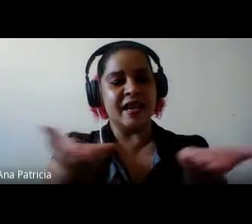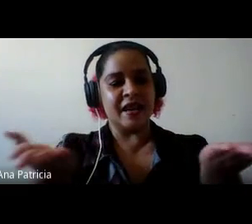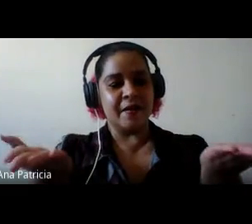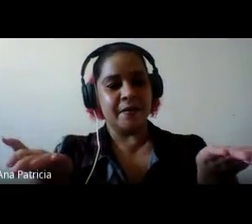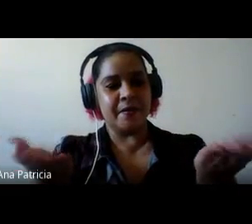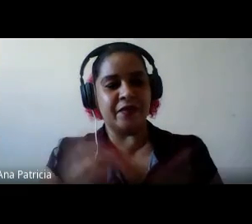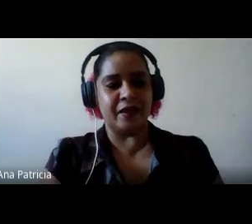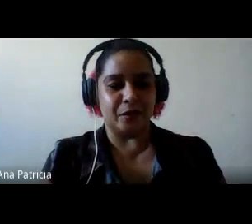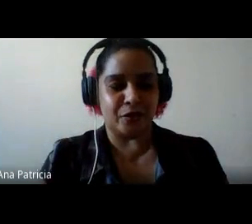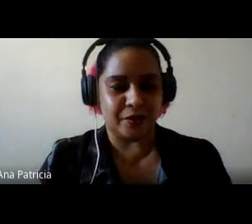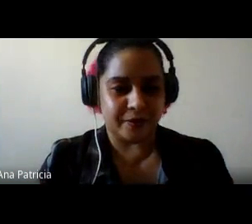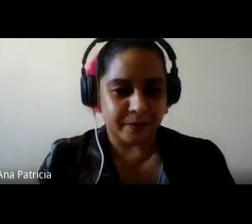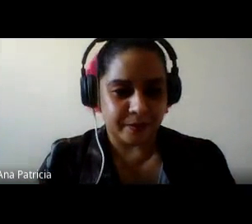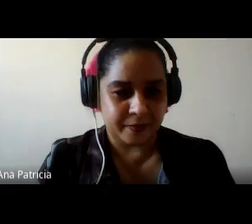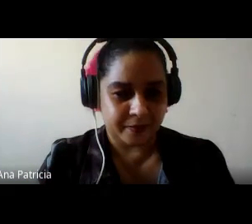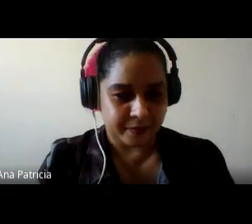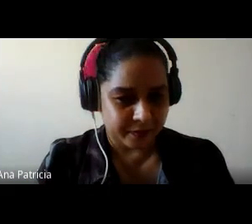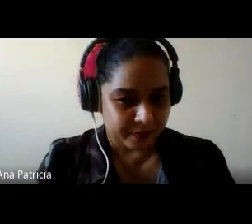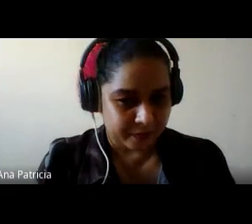vocês, bem-vindos.